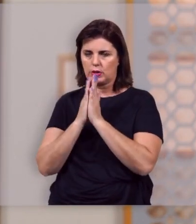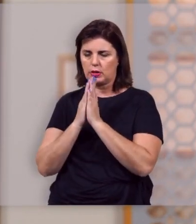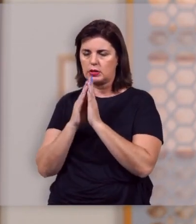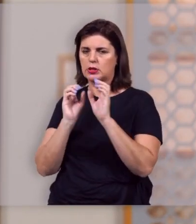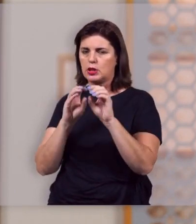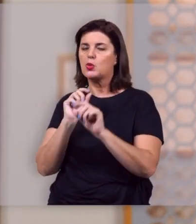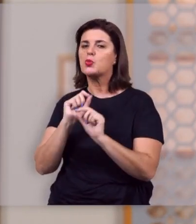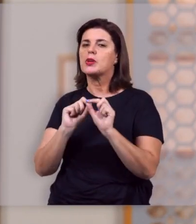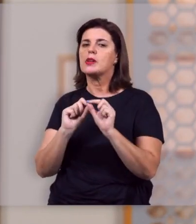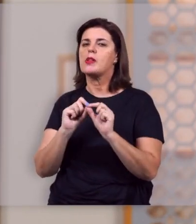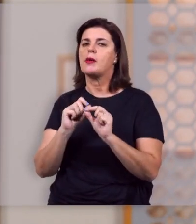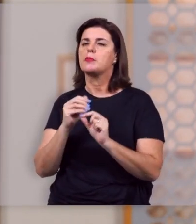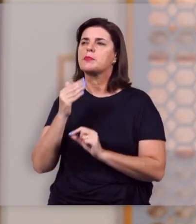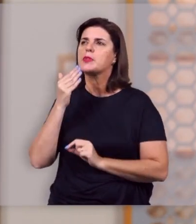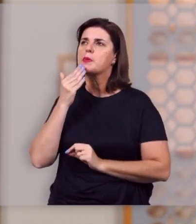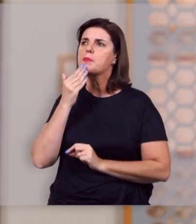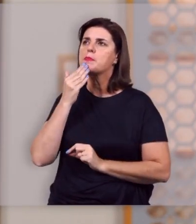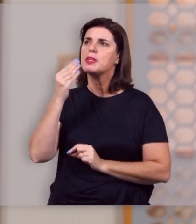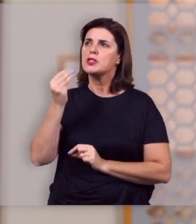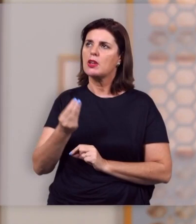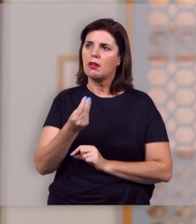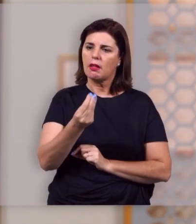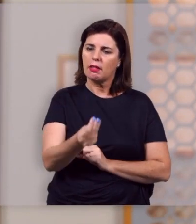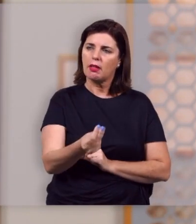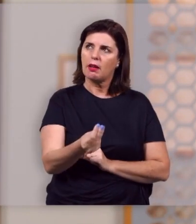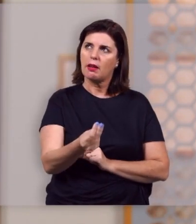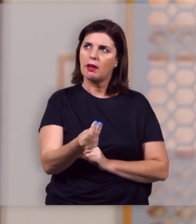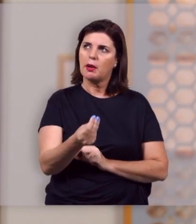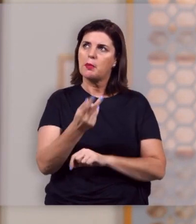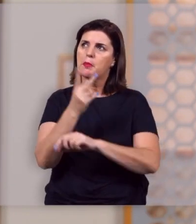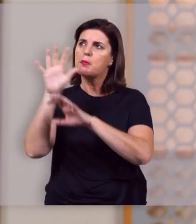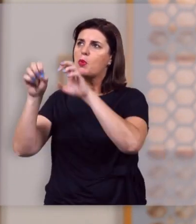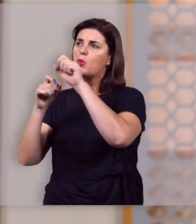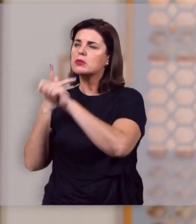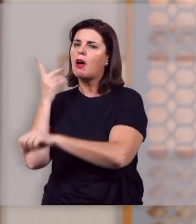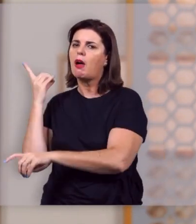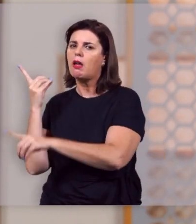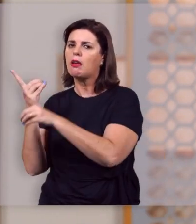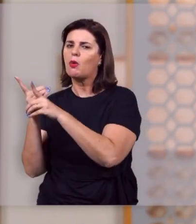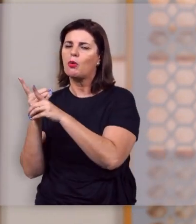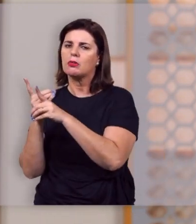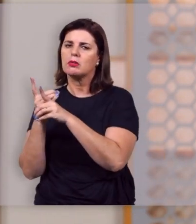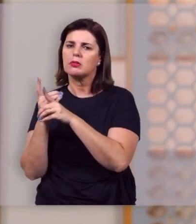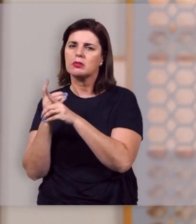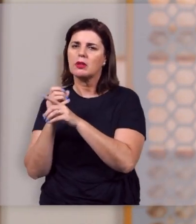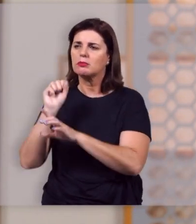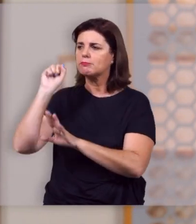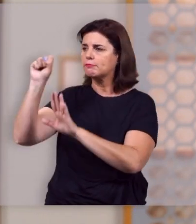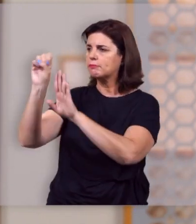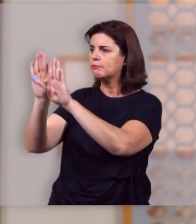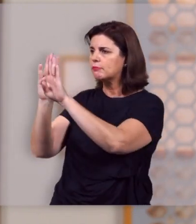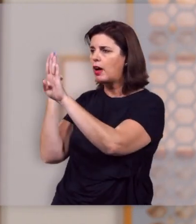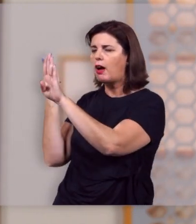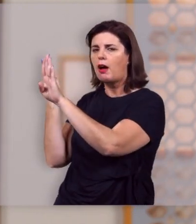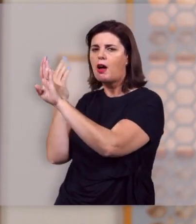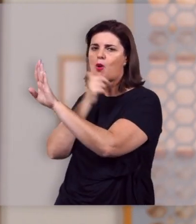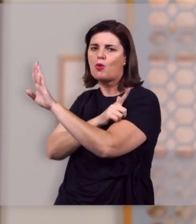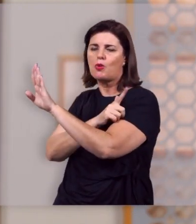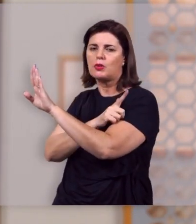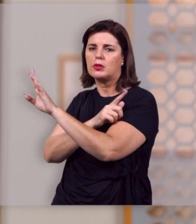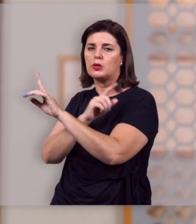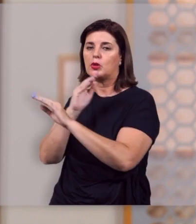orar, ensinou-nos assim: pedi, dar-se-vos-á. Buscai e achareis, batei e